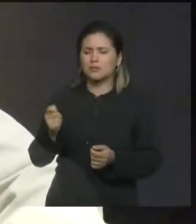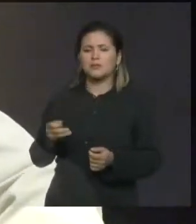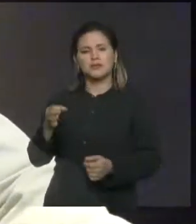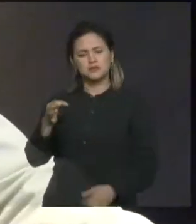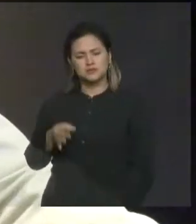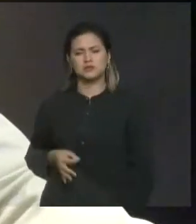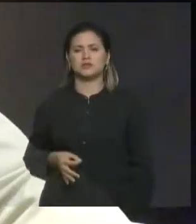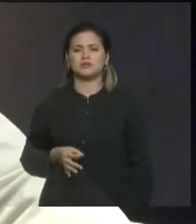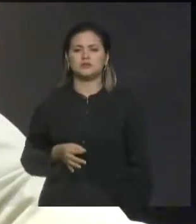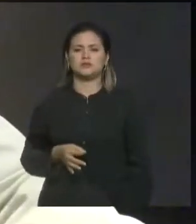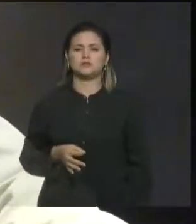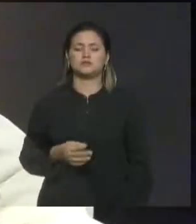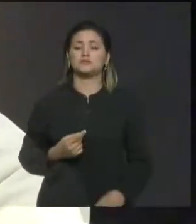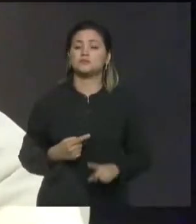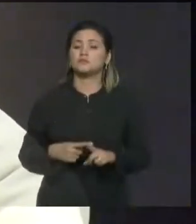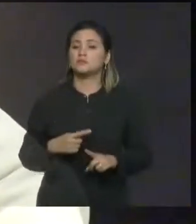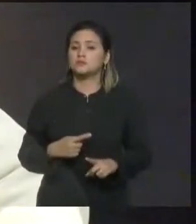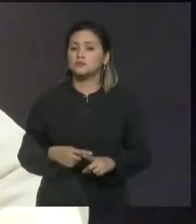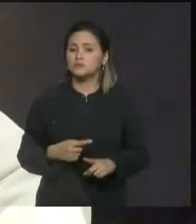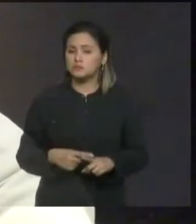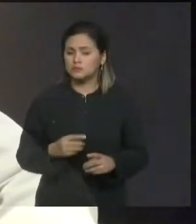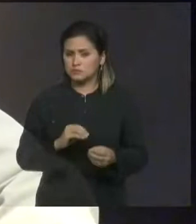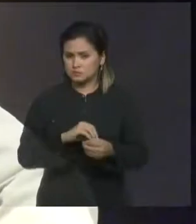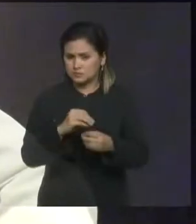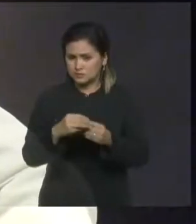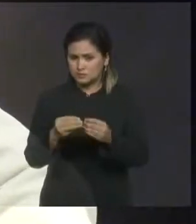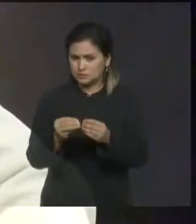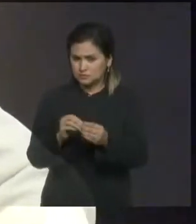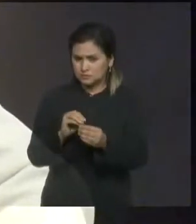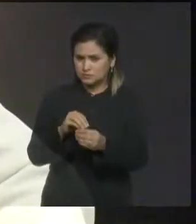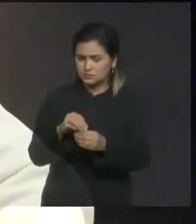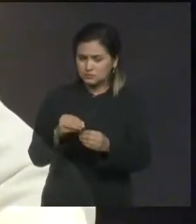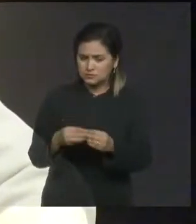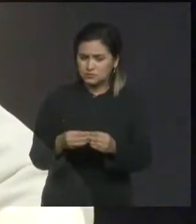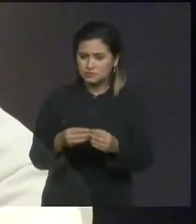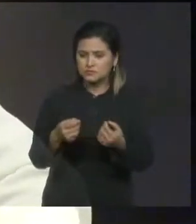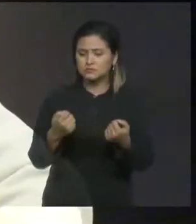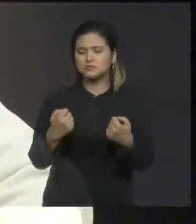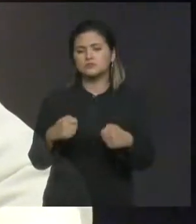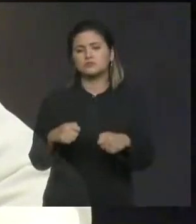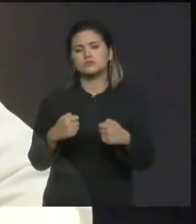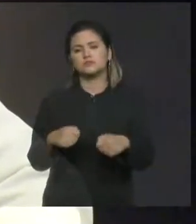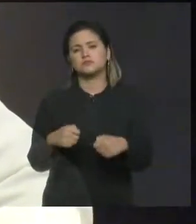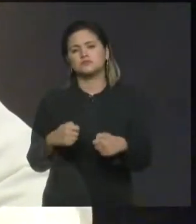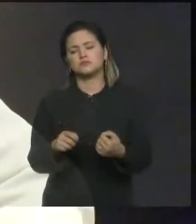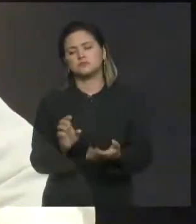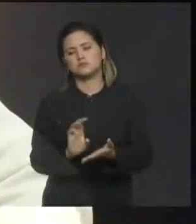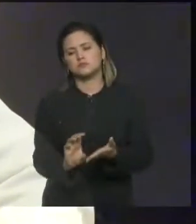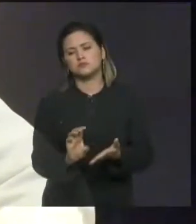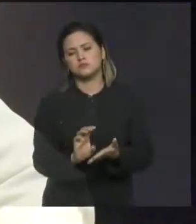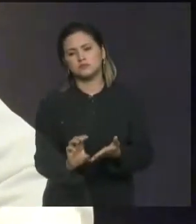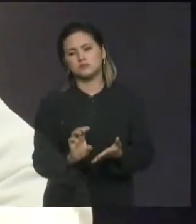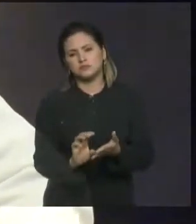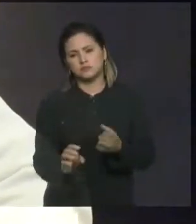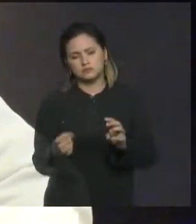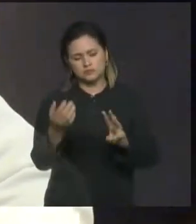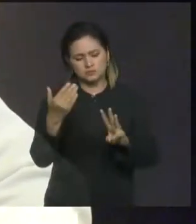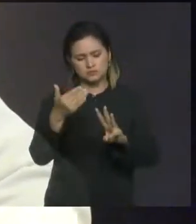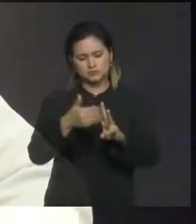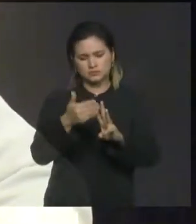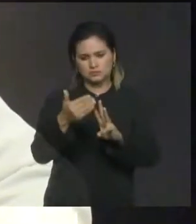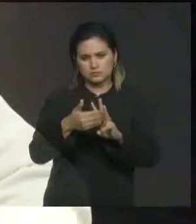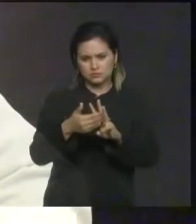alta complexidade, que é o câncer, ela tem que ter, na verdade, um financiamento tripartite. Quem é